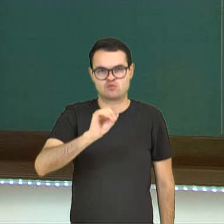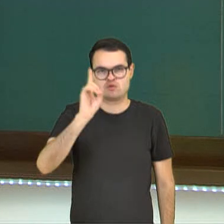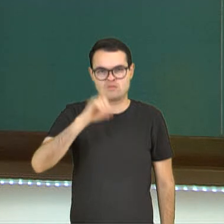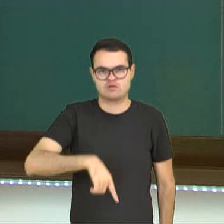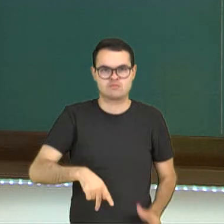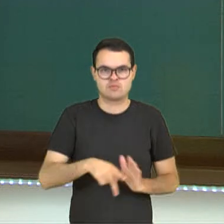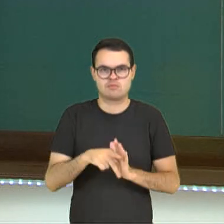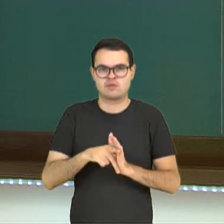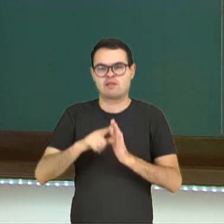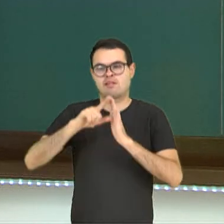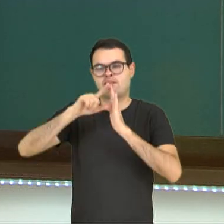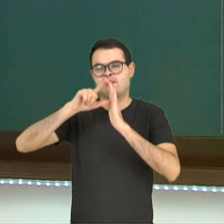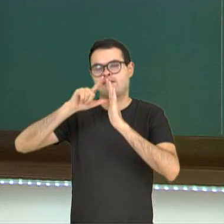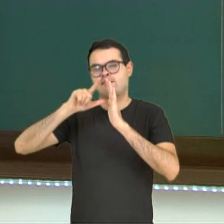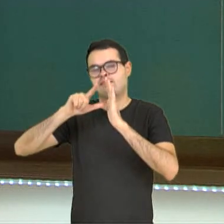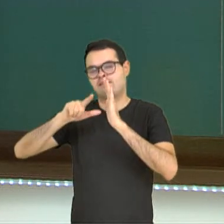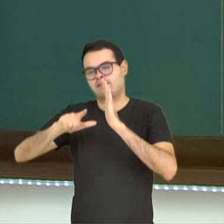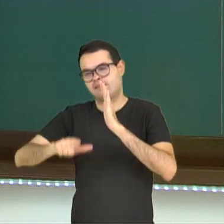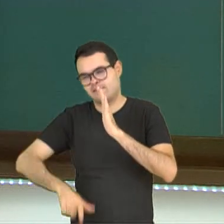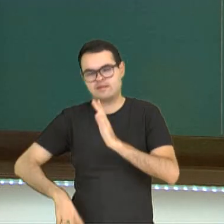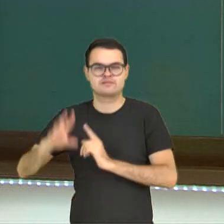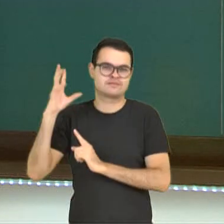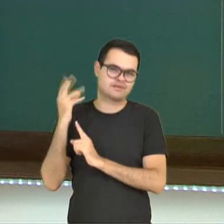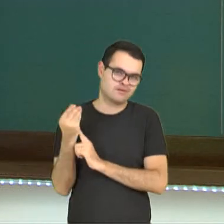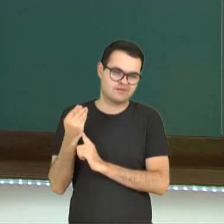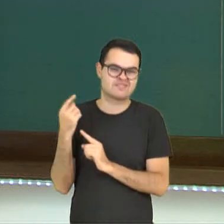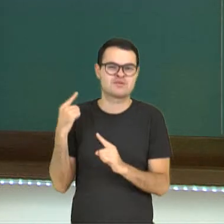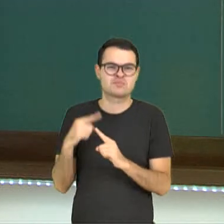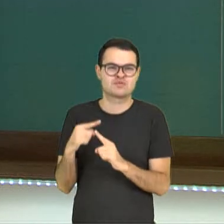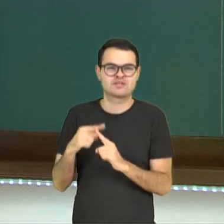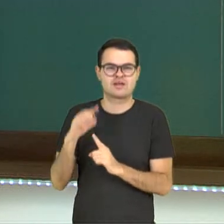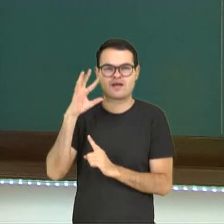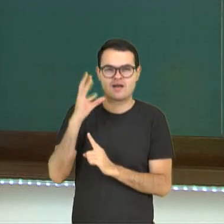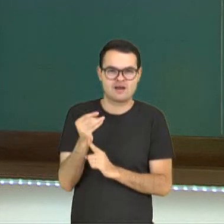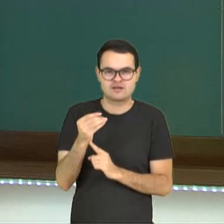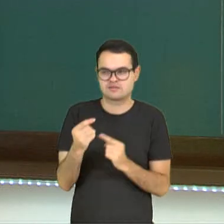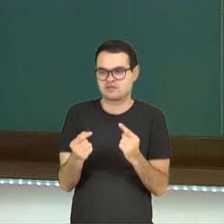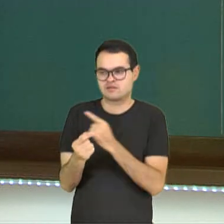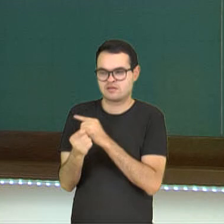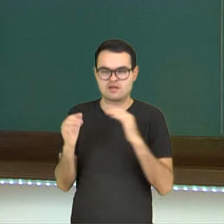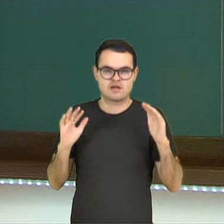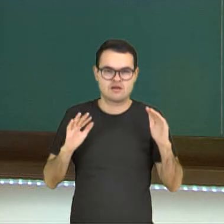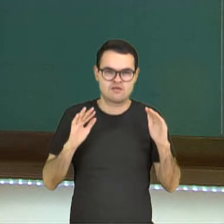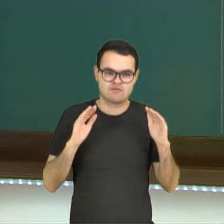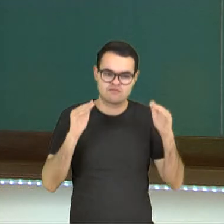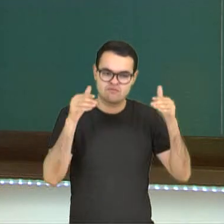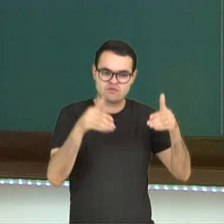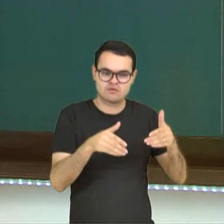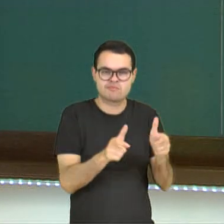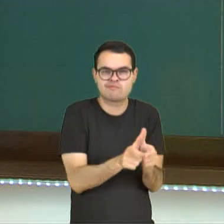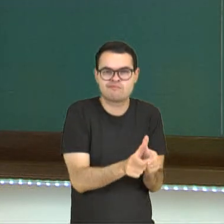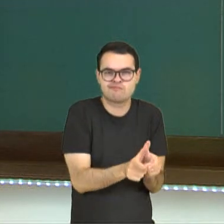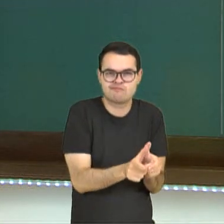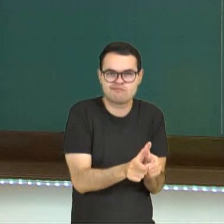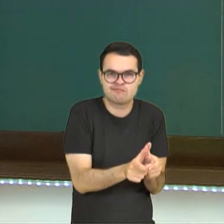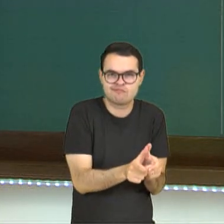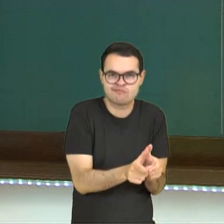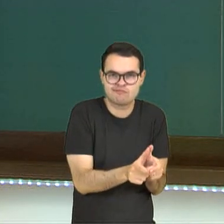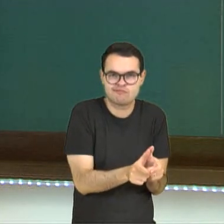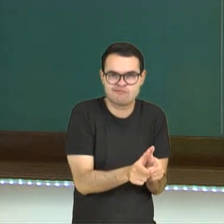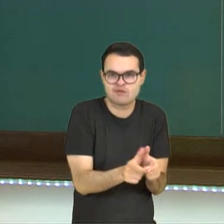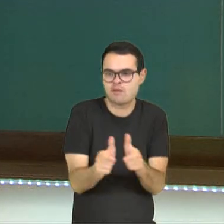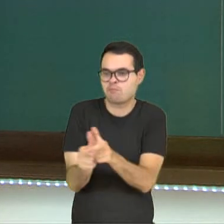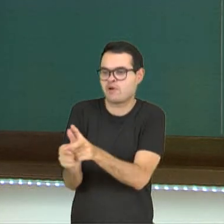retrocesso na história da arte. Por quê? Porque a arte aqui era uma arte voltada para a minoria,